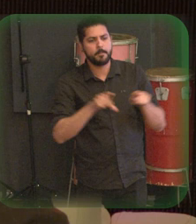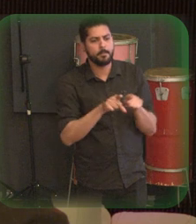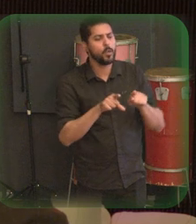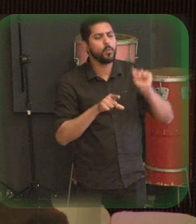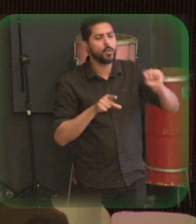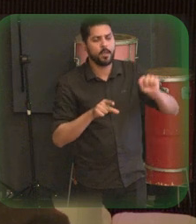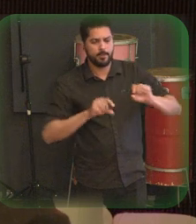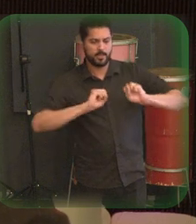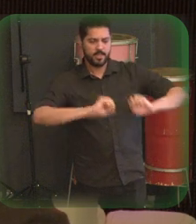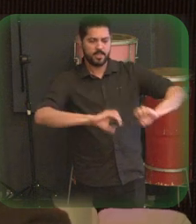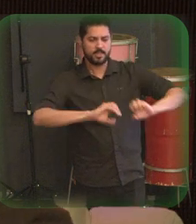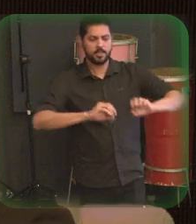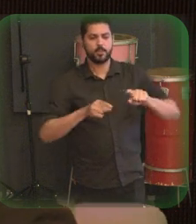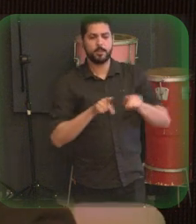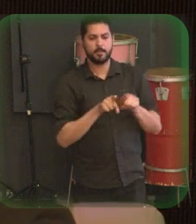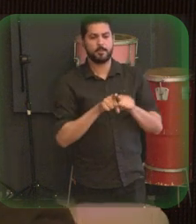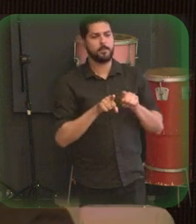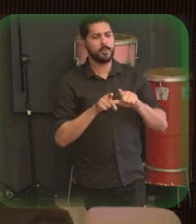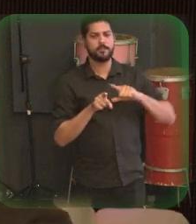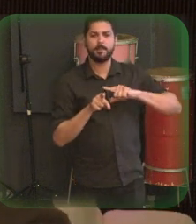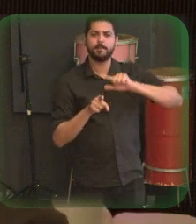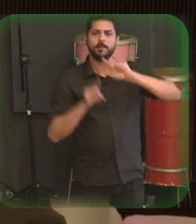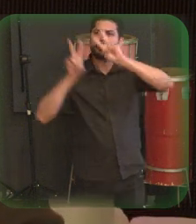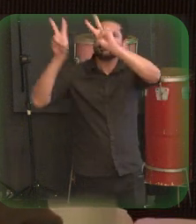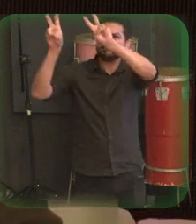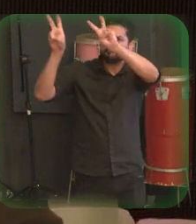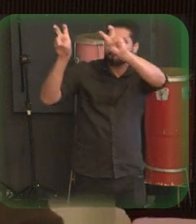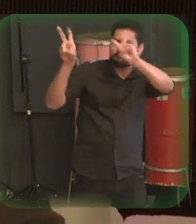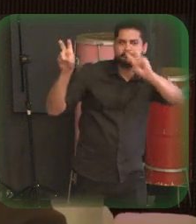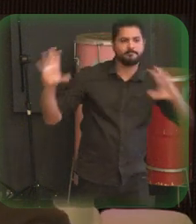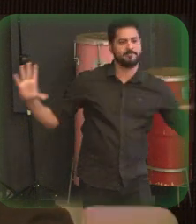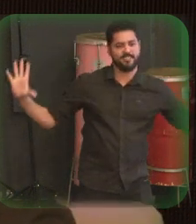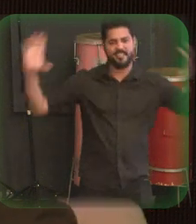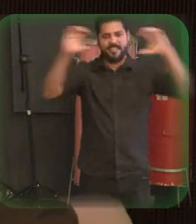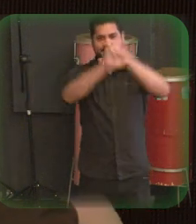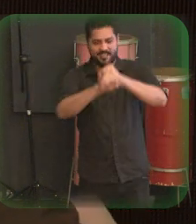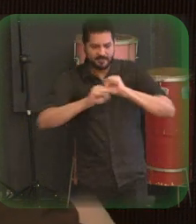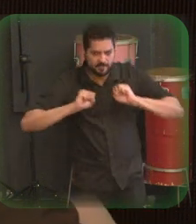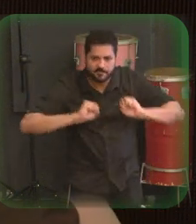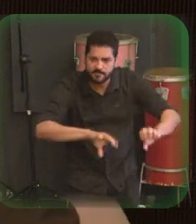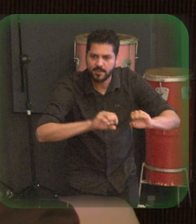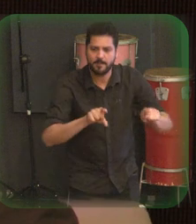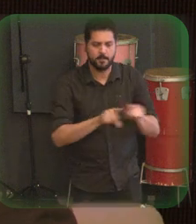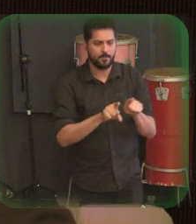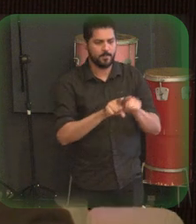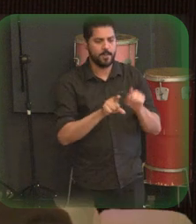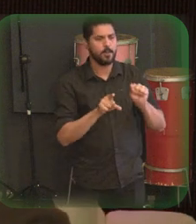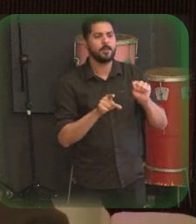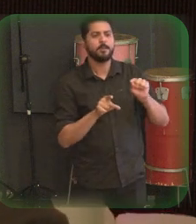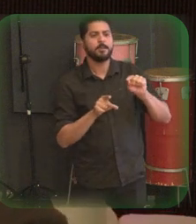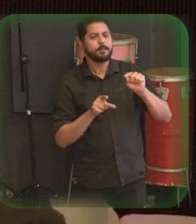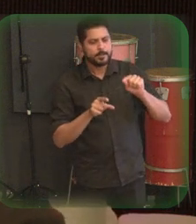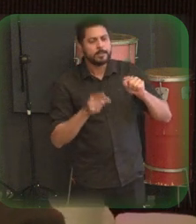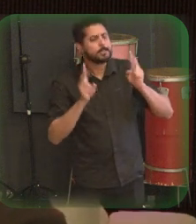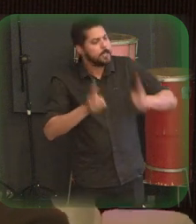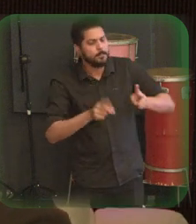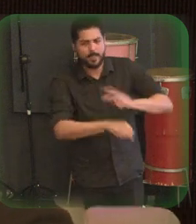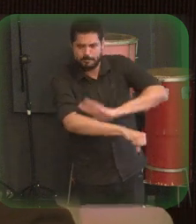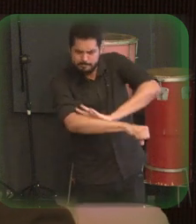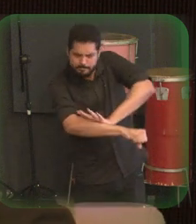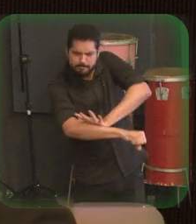interseccional, crítica à estrutura de classes, antirracista, antifascista, não capacitista, decolonial